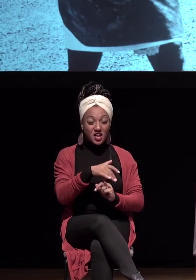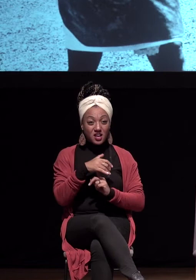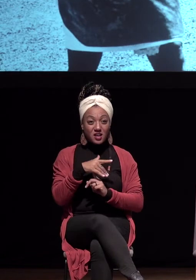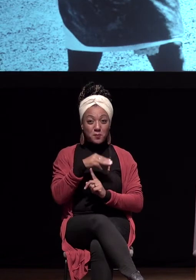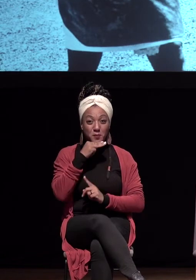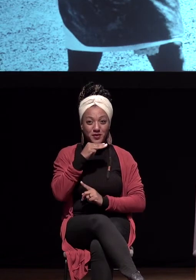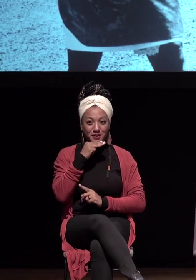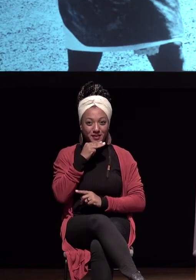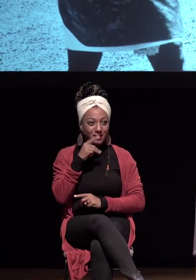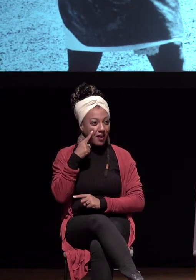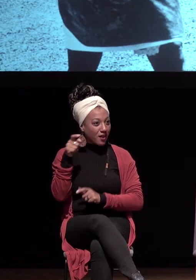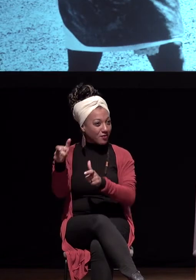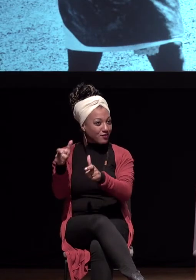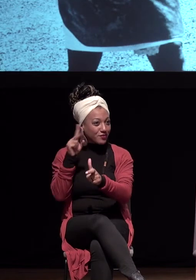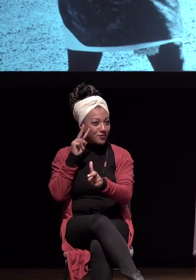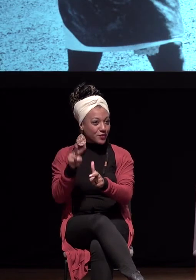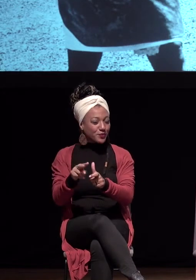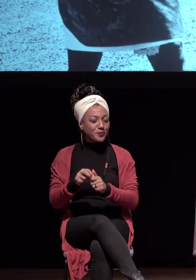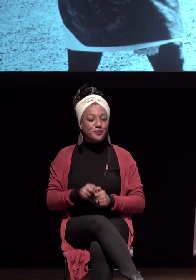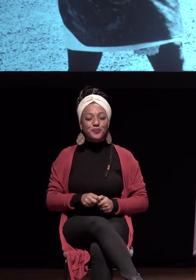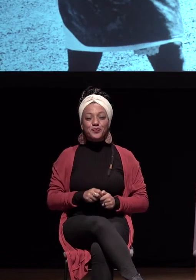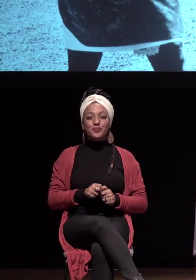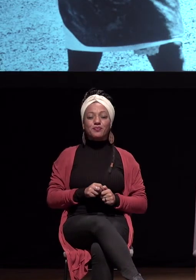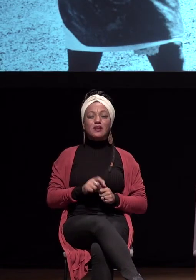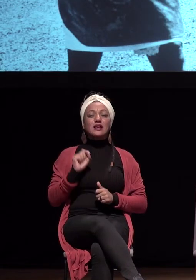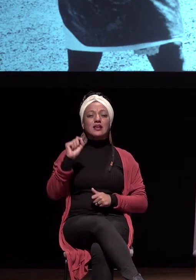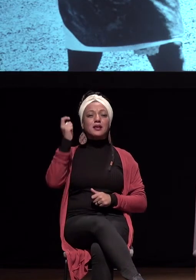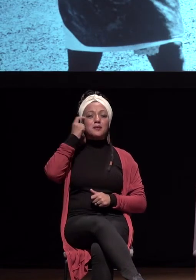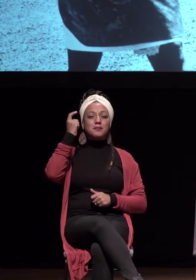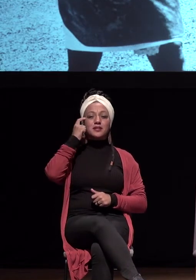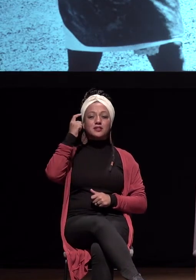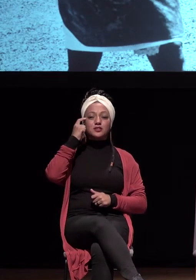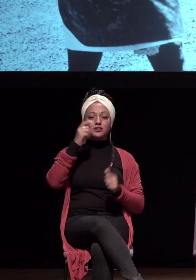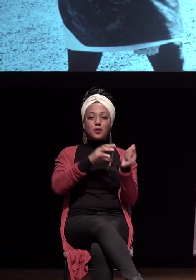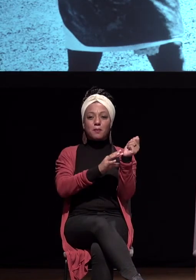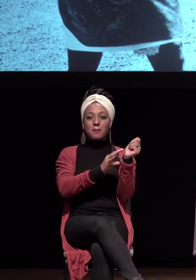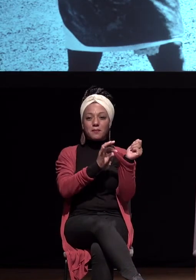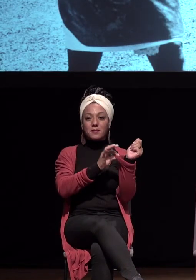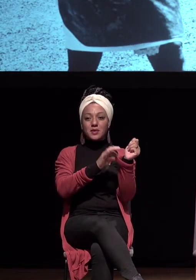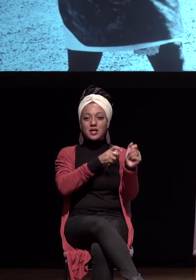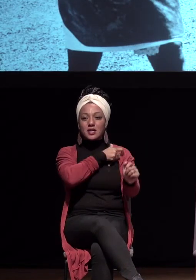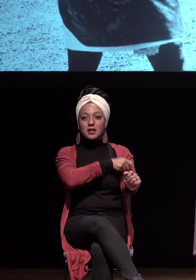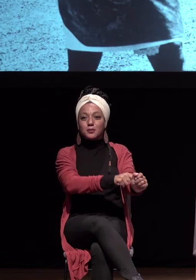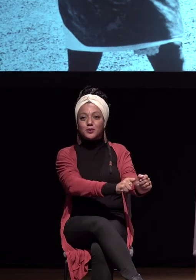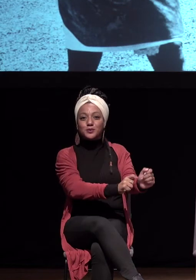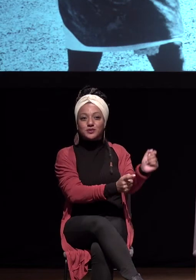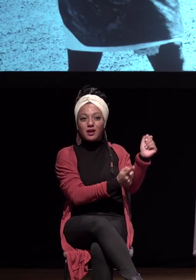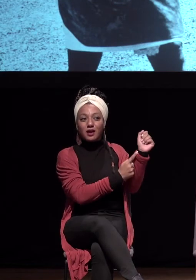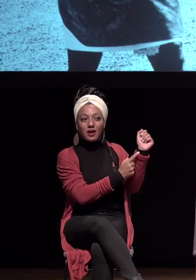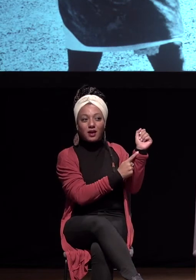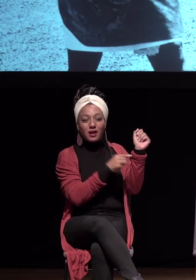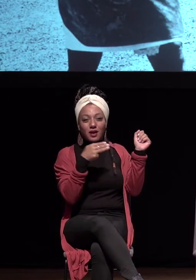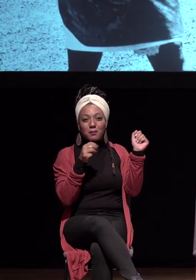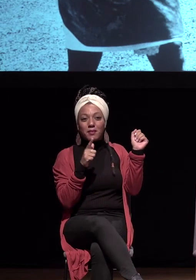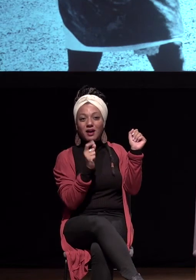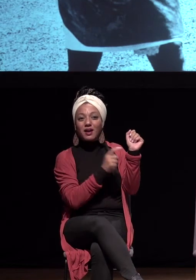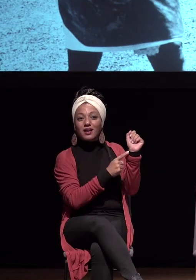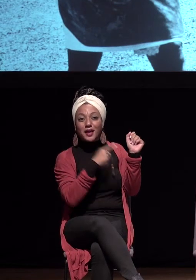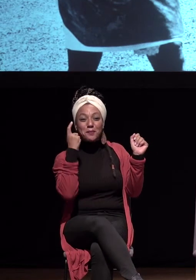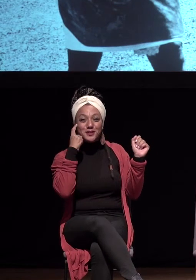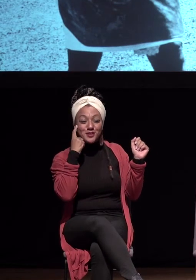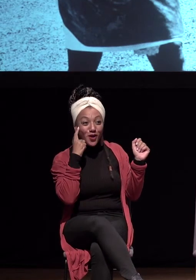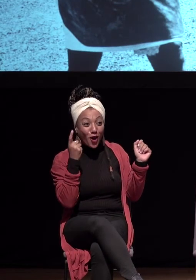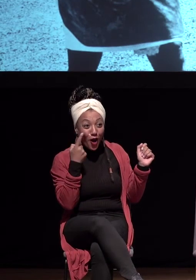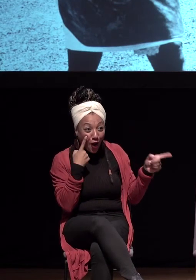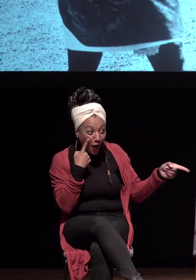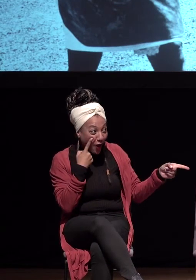Tem lugar e tudo. Quem aqui pensou na manga da blusa? Na manga da blusa. Olha